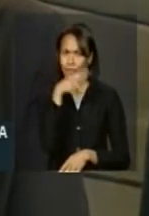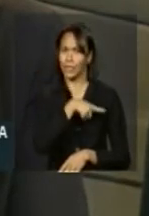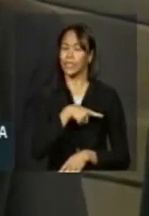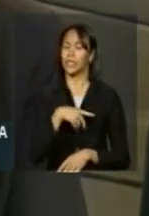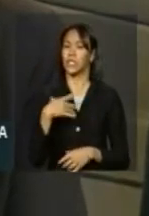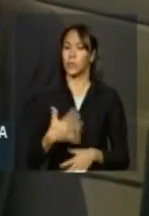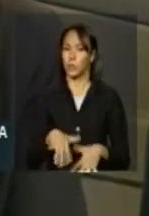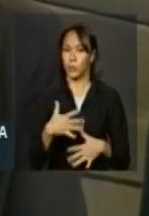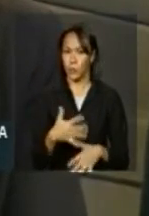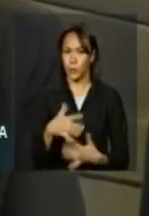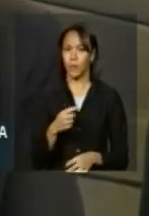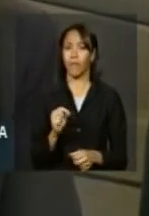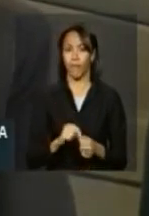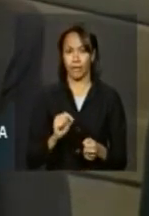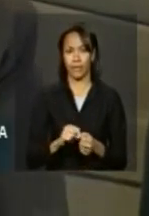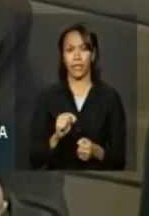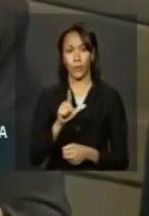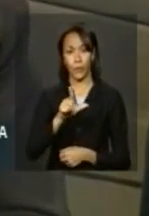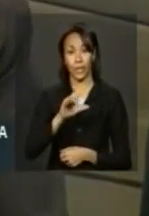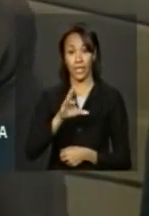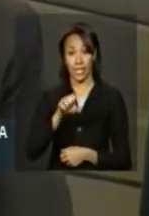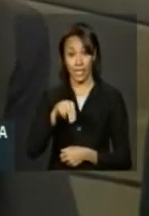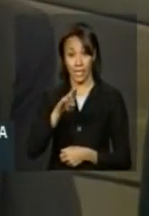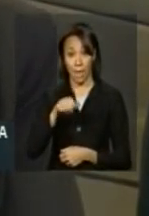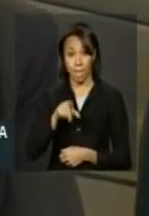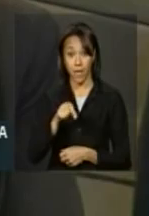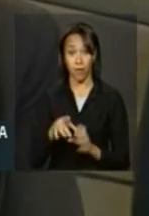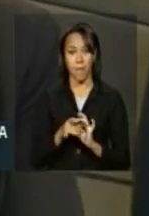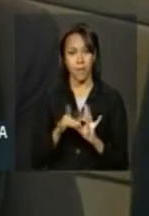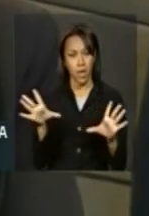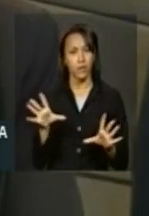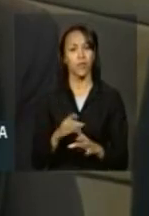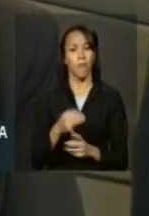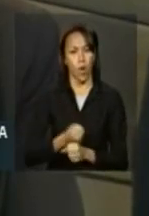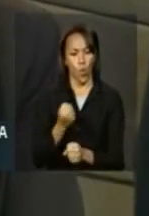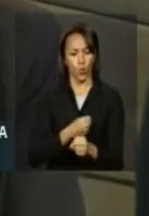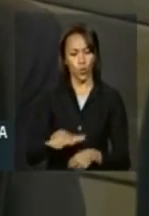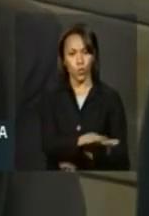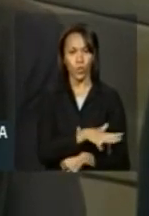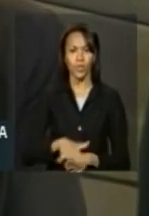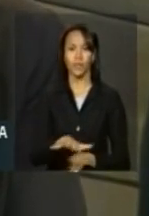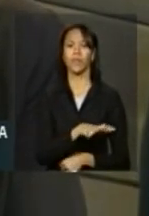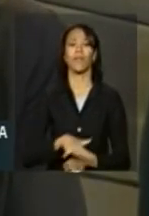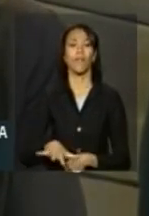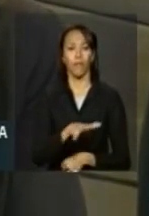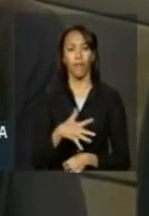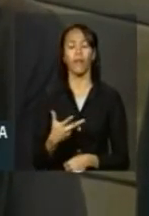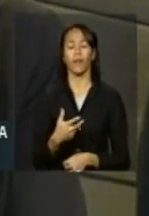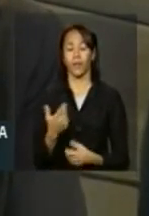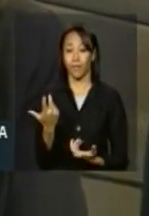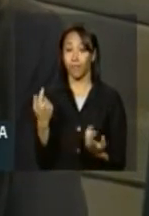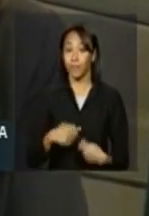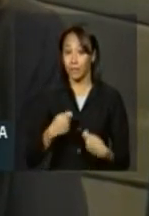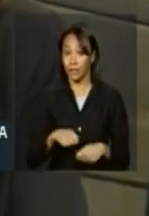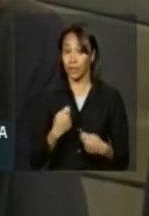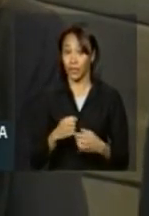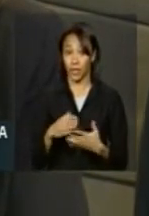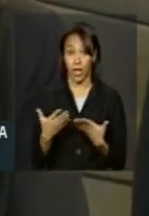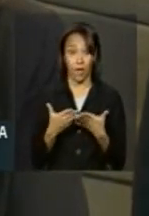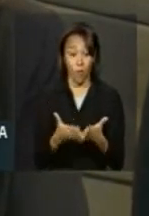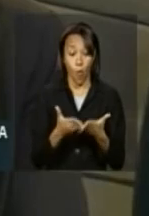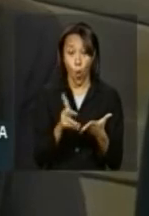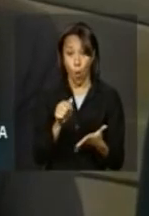difícil fazer o licenciamento ambiental para poder fazer essa obra, que é fundamental para aumentar a competitividade do Porto de Santos